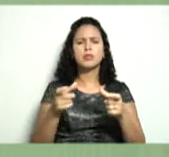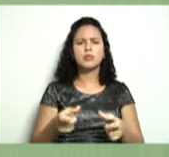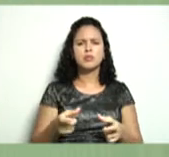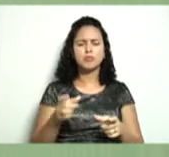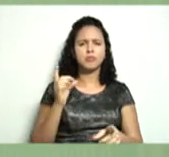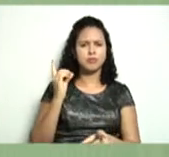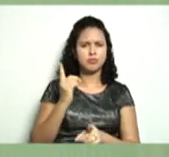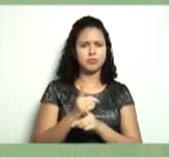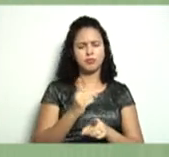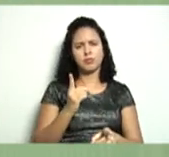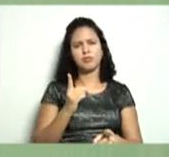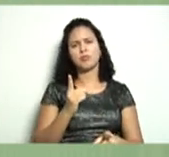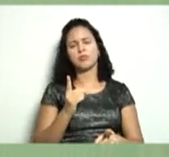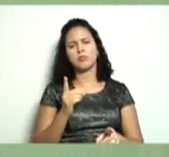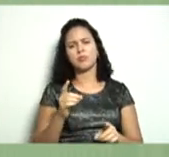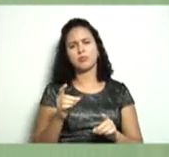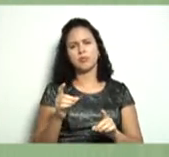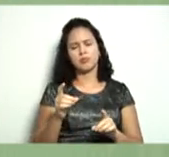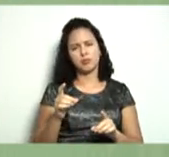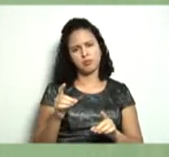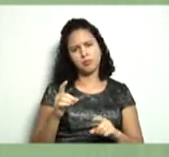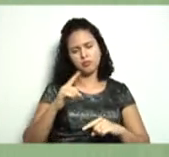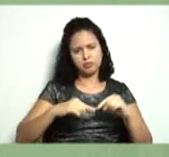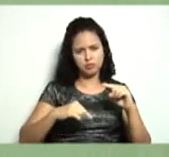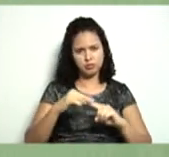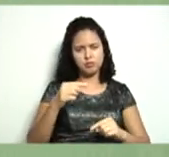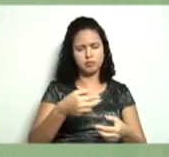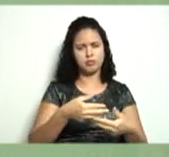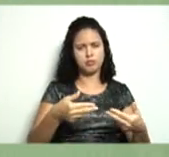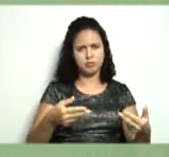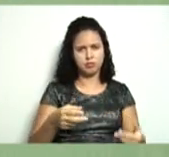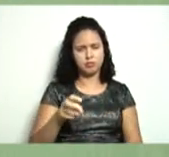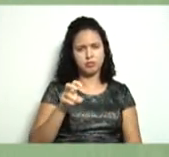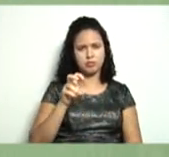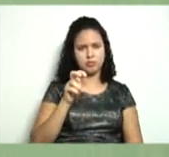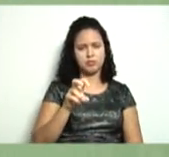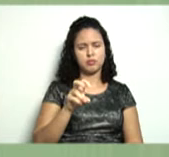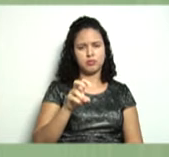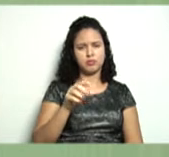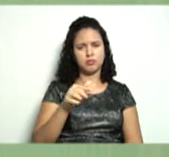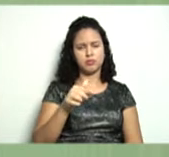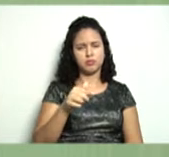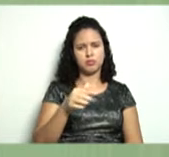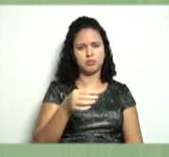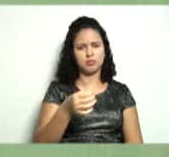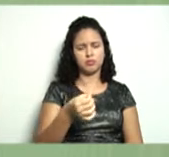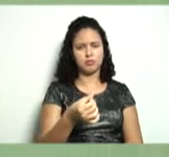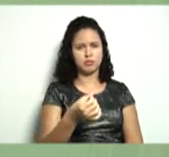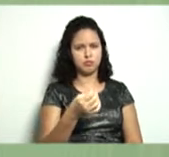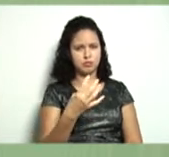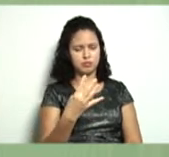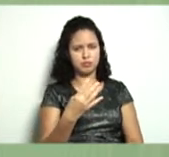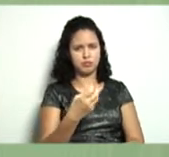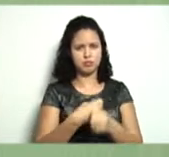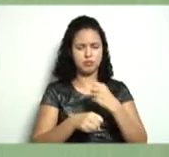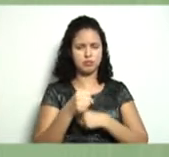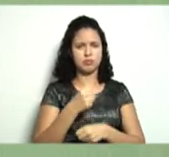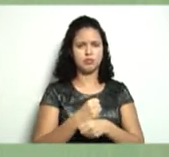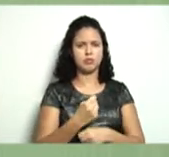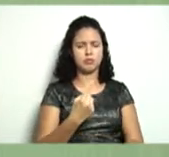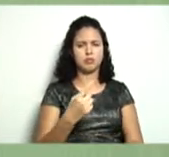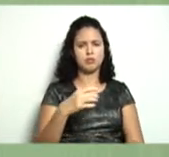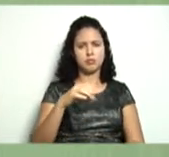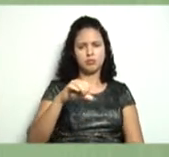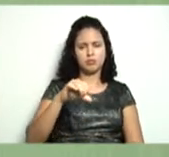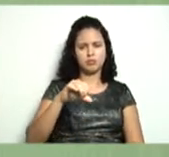encontramos esse material? A Lei 5.764, de 71, disciplina a